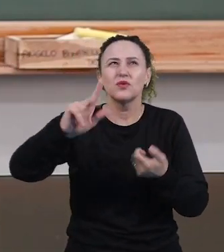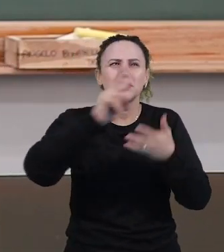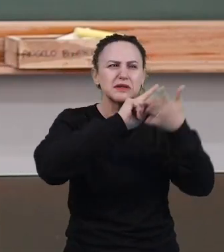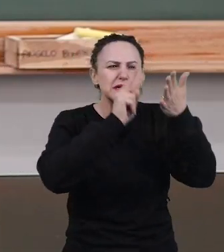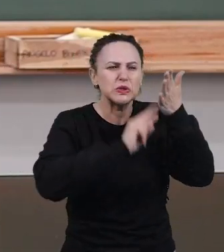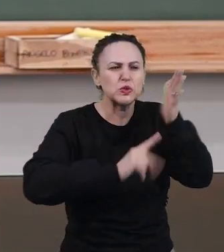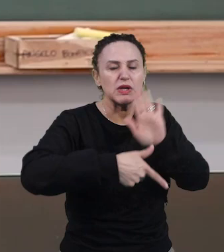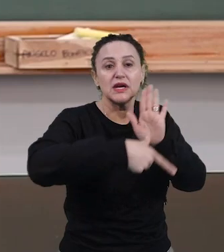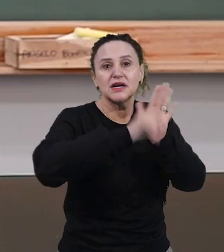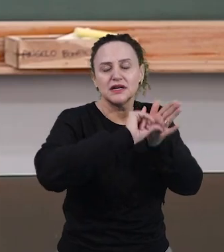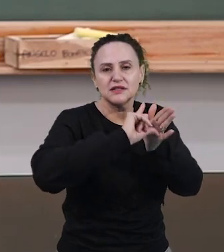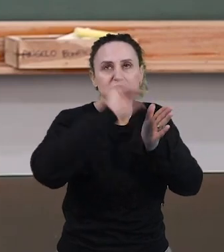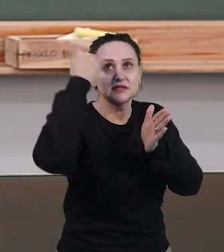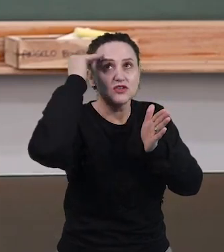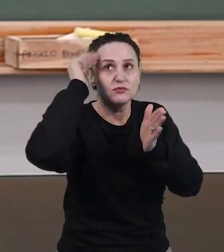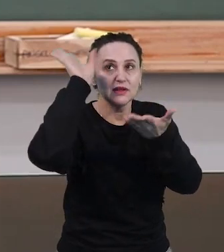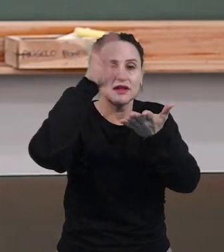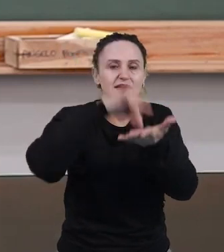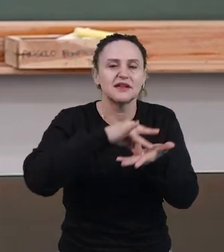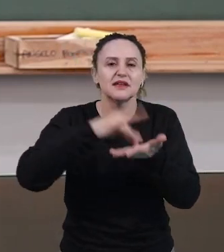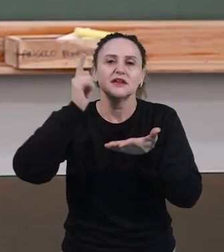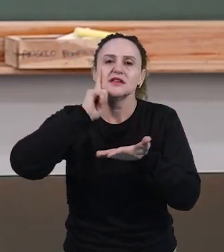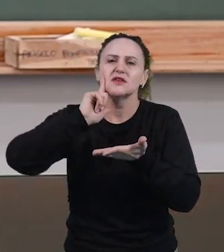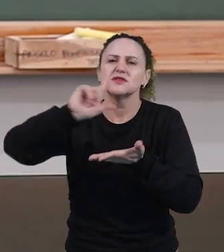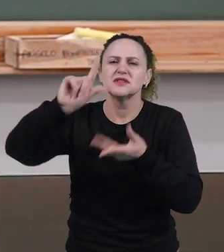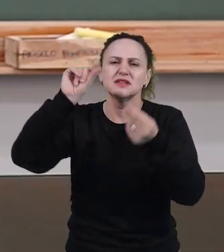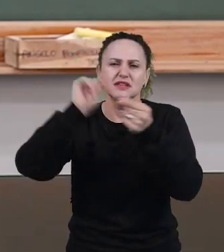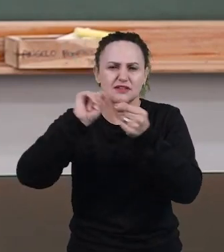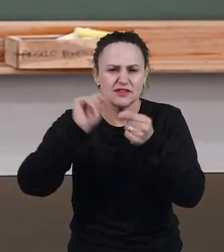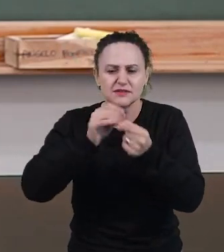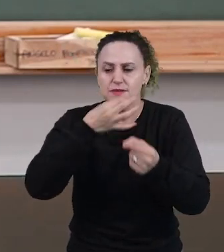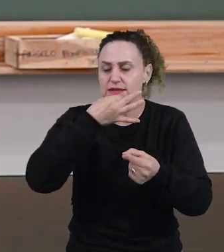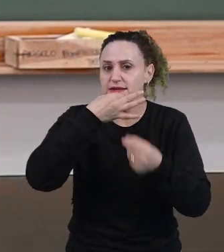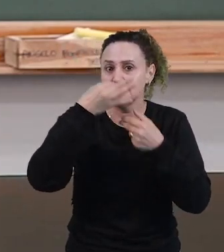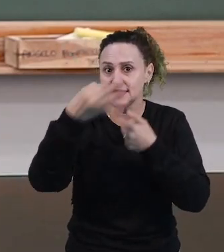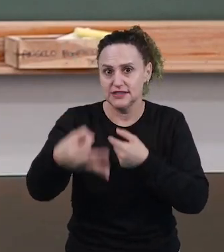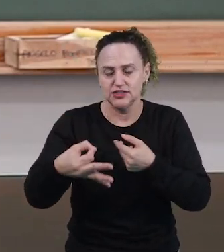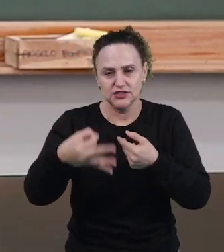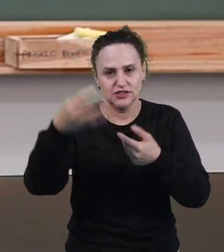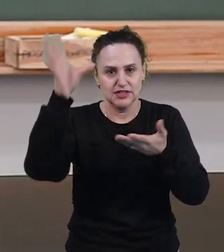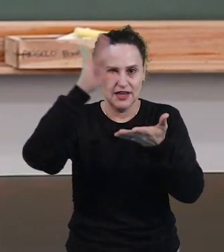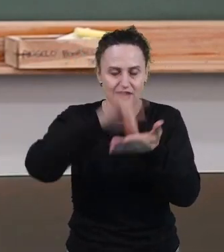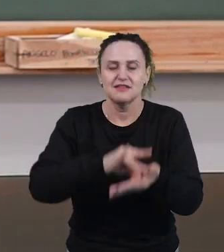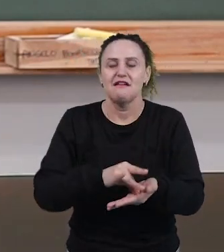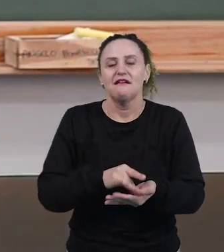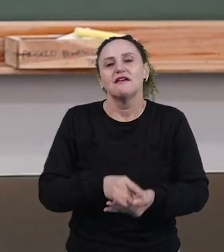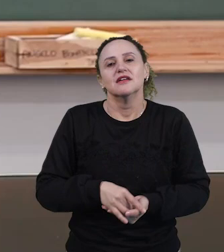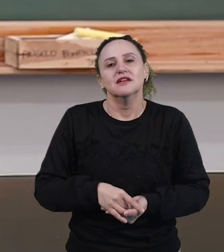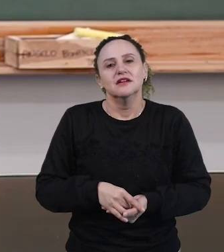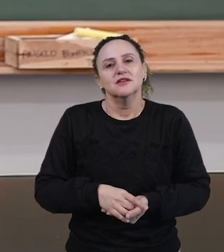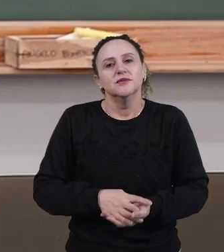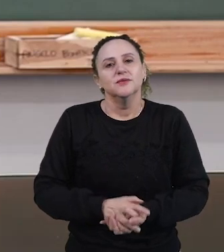entendimento da realidade, de conseguir fazer uma leitura da realidade, uma crítica da realidade.